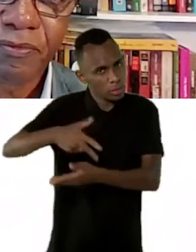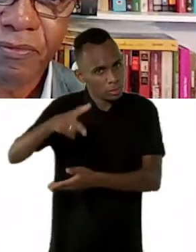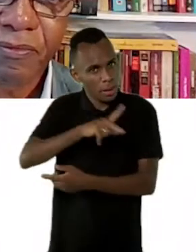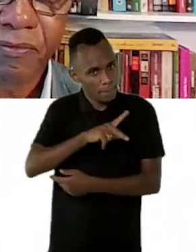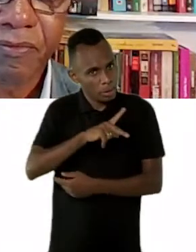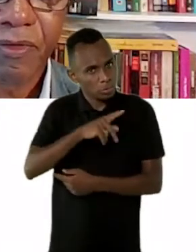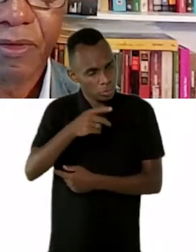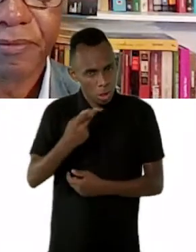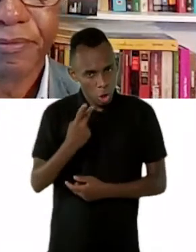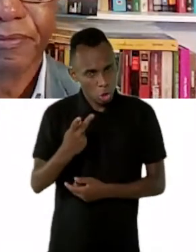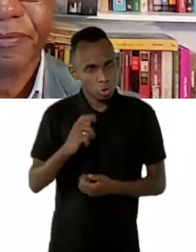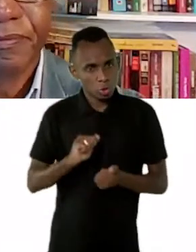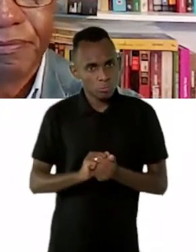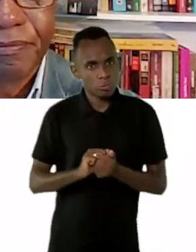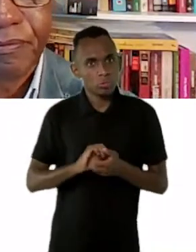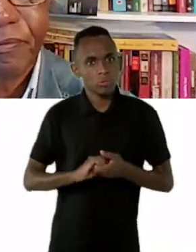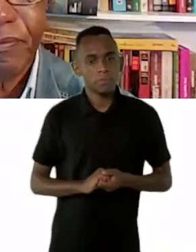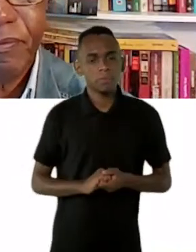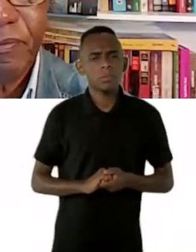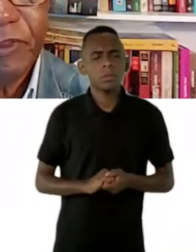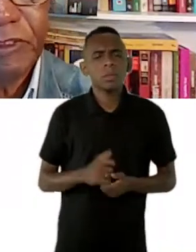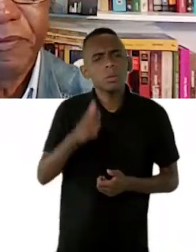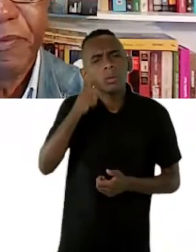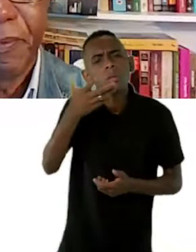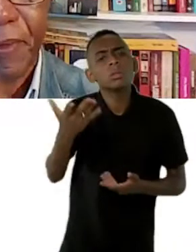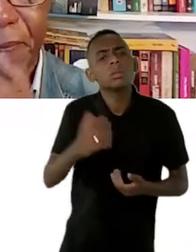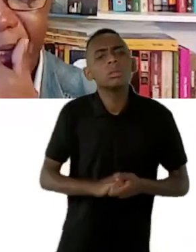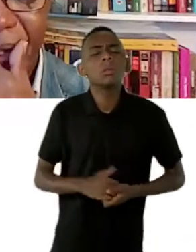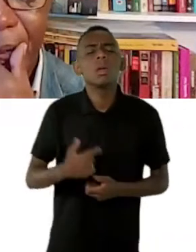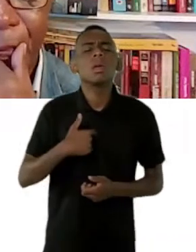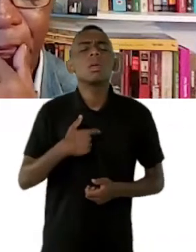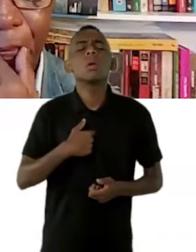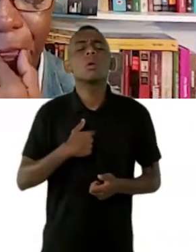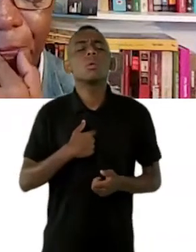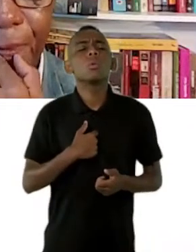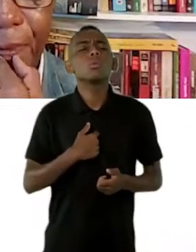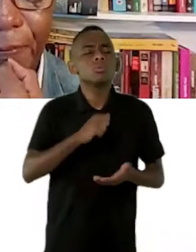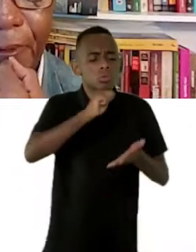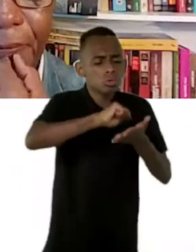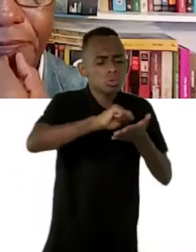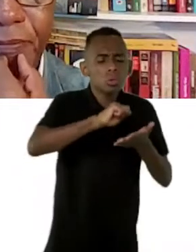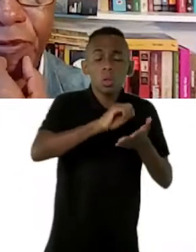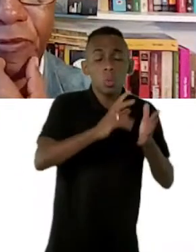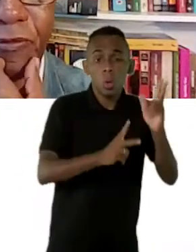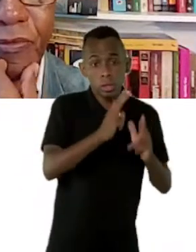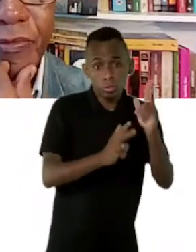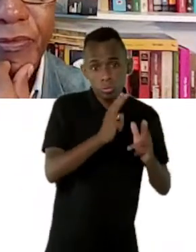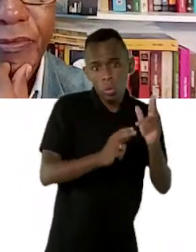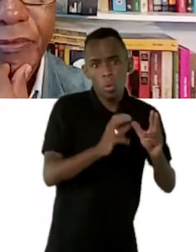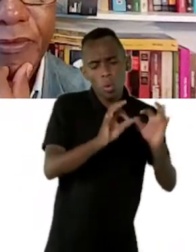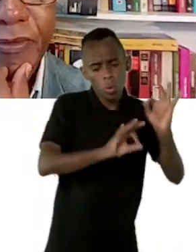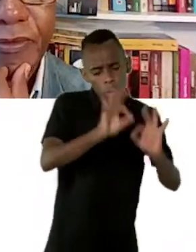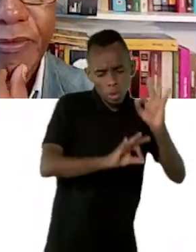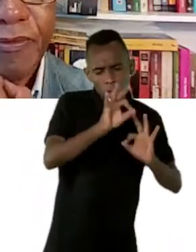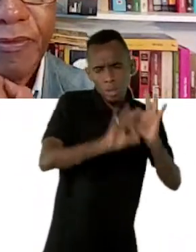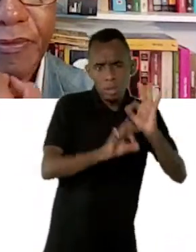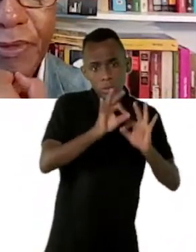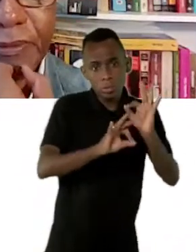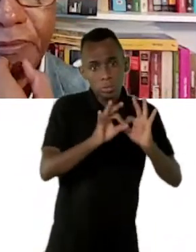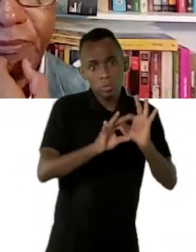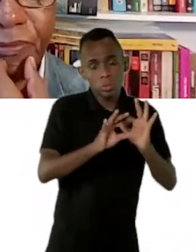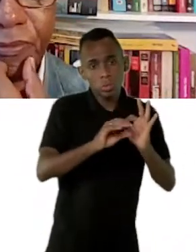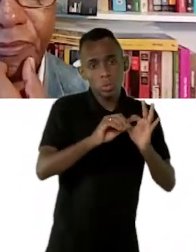Tom, uma curiosidade. Poxa, eu sou editor, estou lá em 62, né? 2